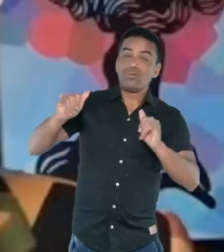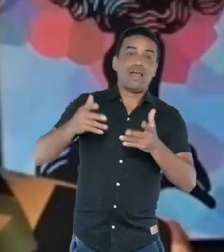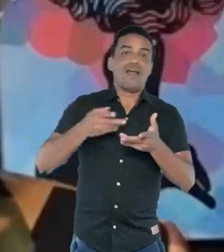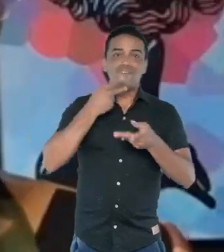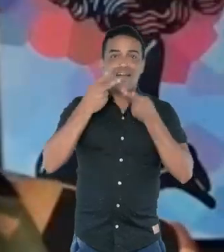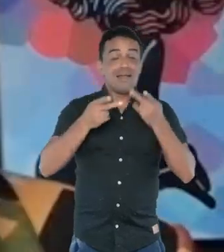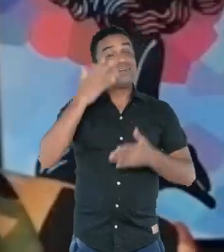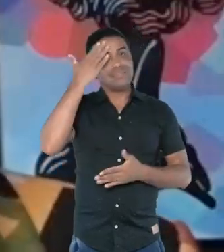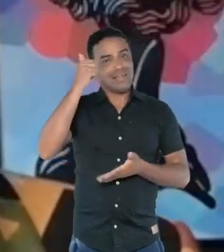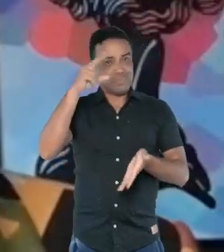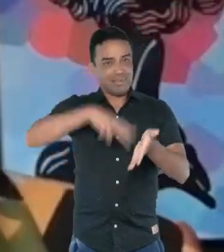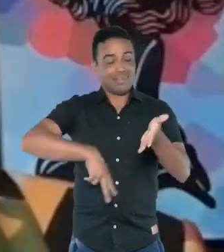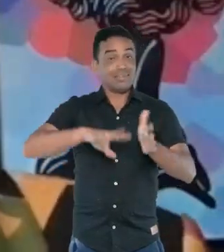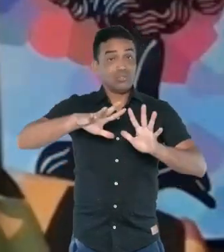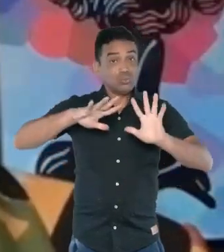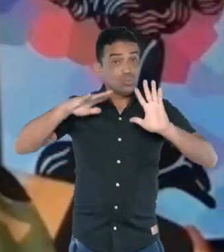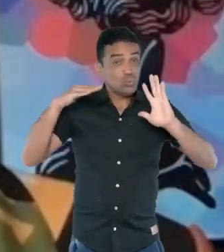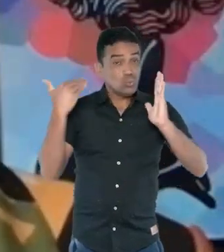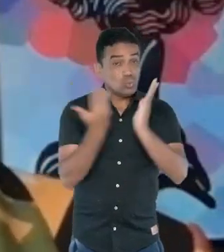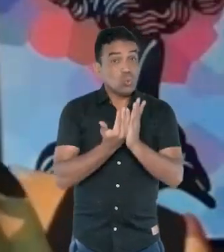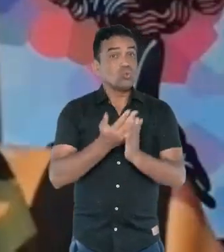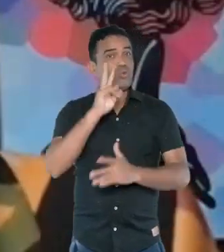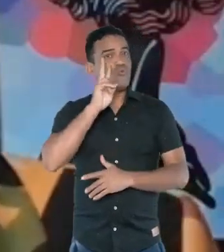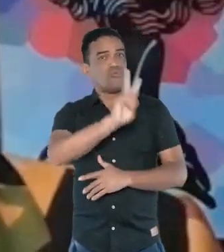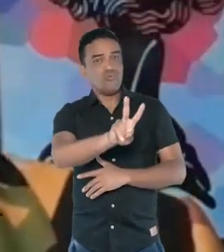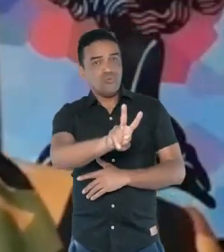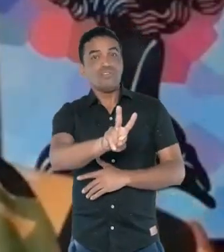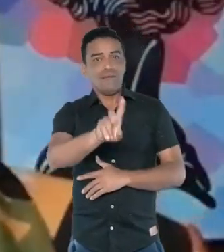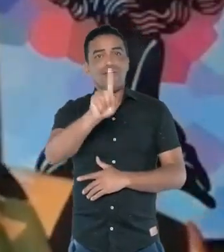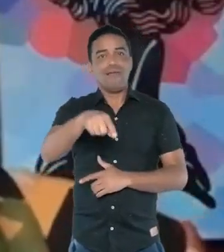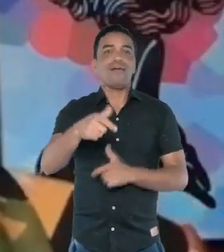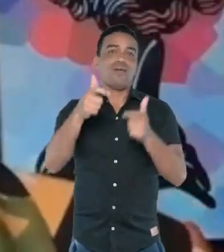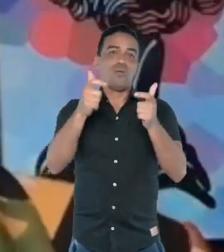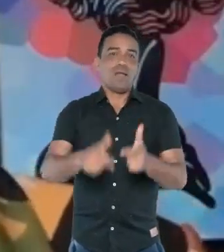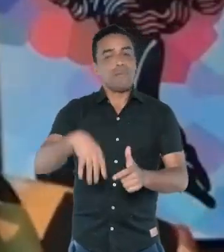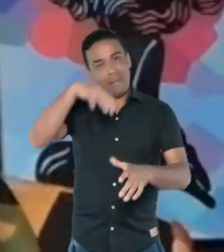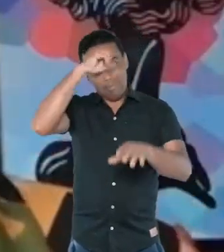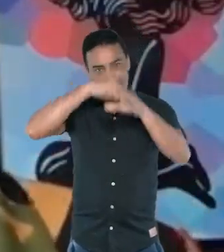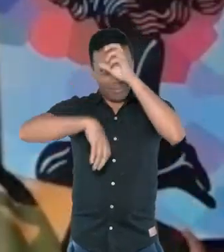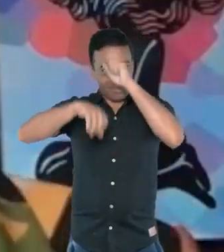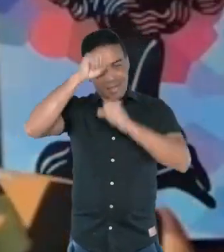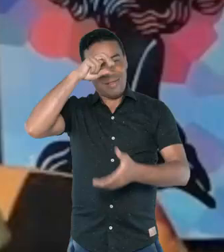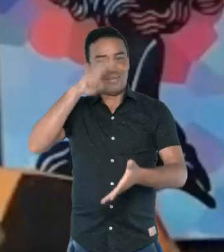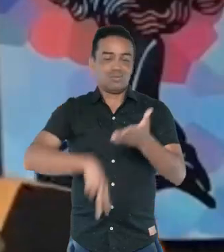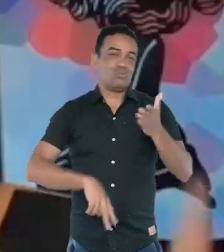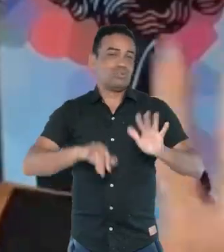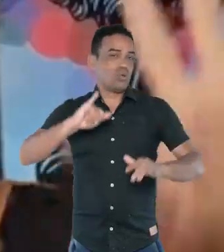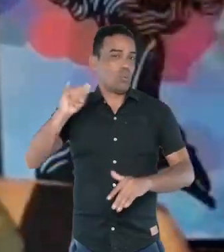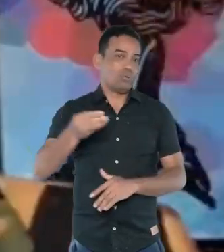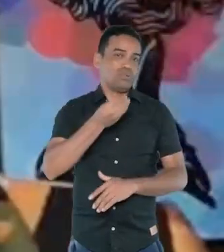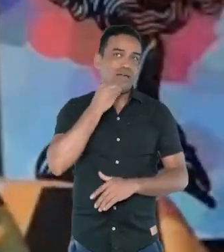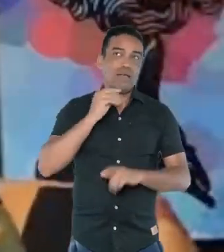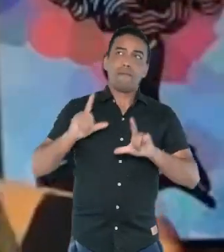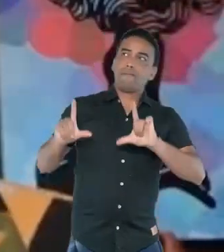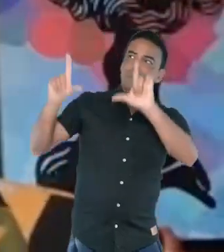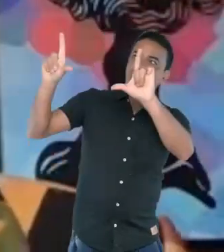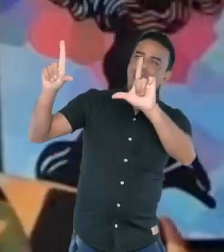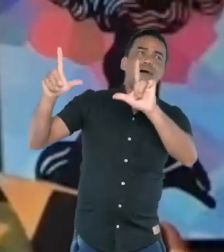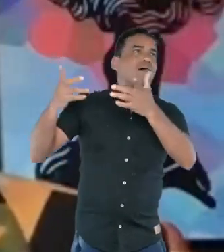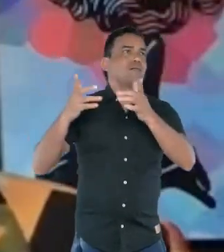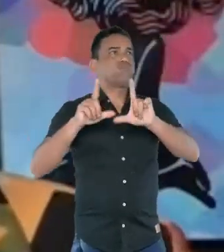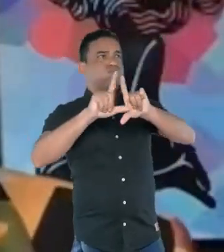assim, tudo que eu via era espaço de leitura para mim, toda oportunidade, uma placa, um